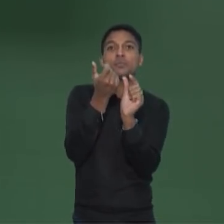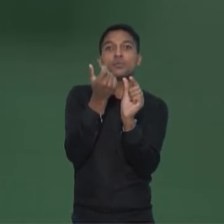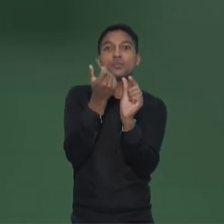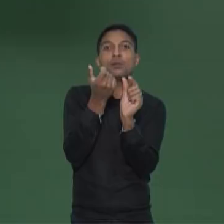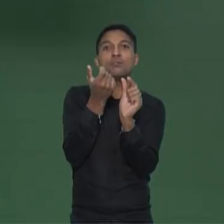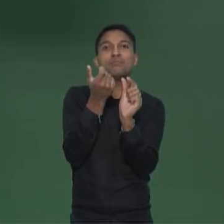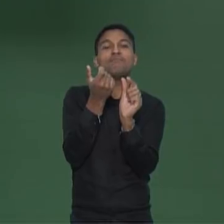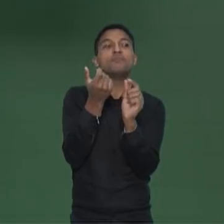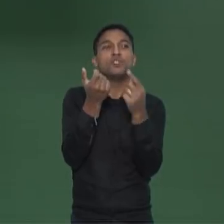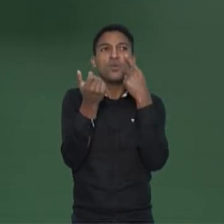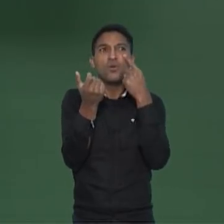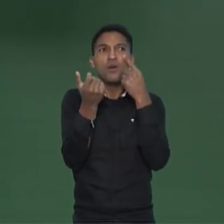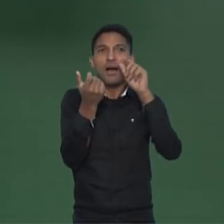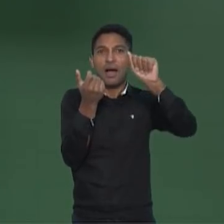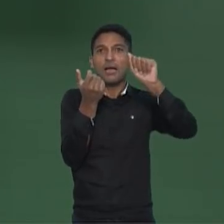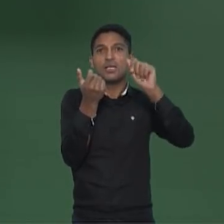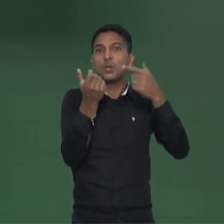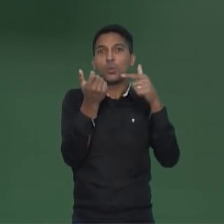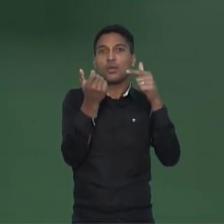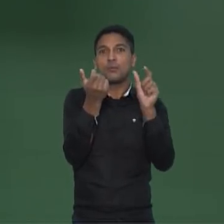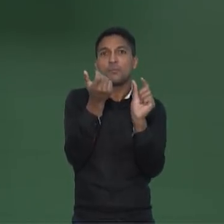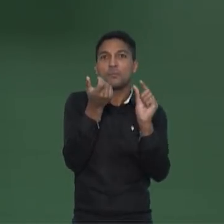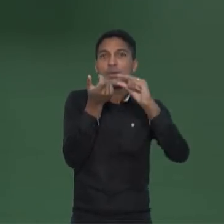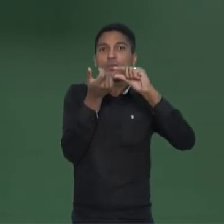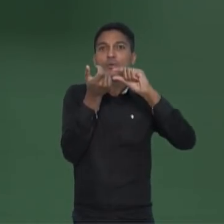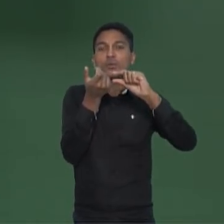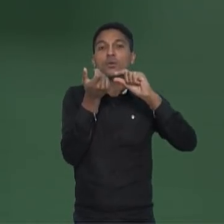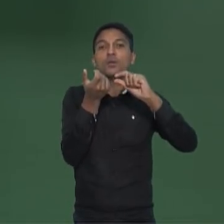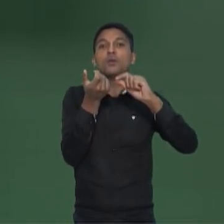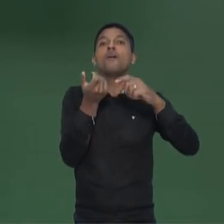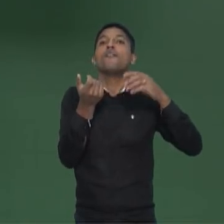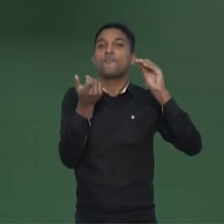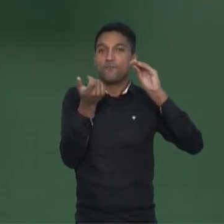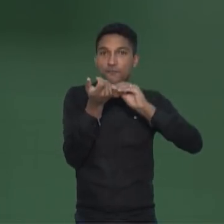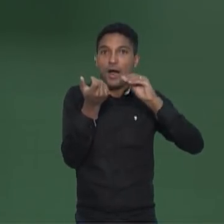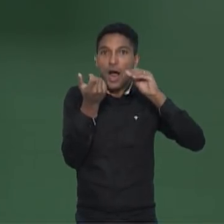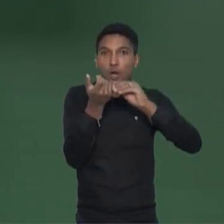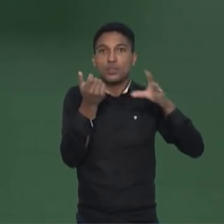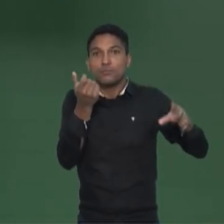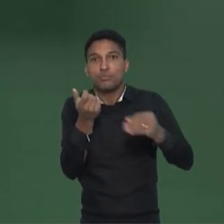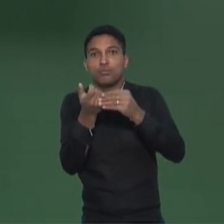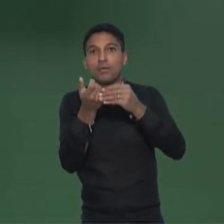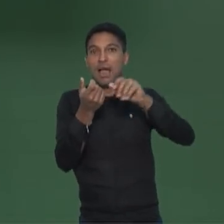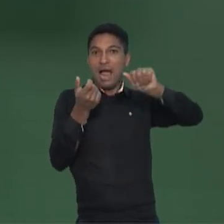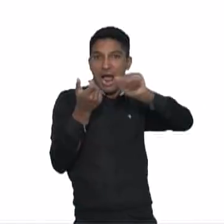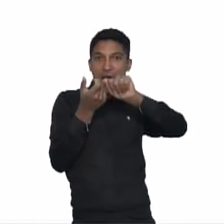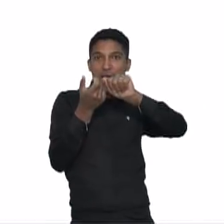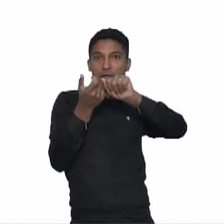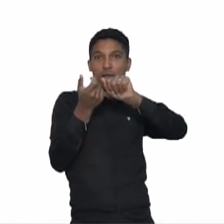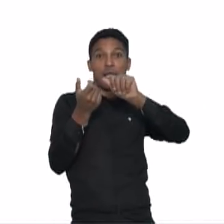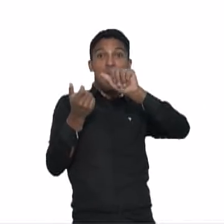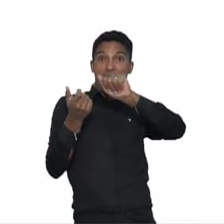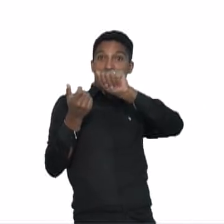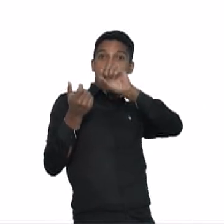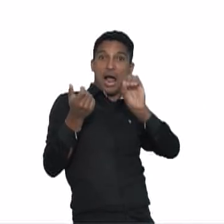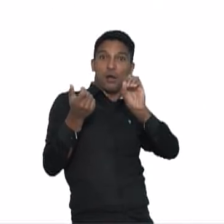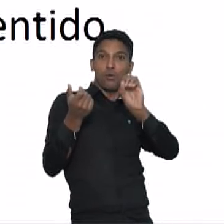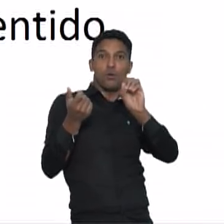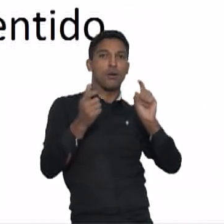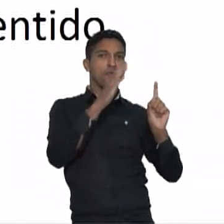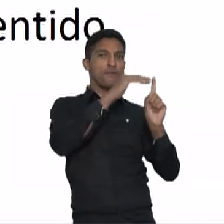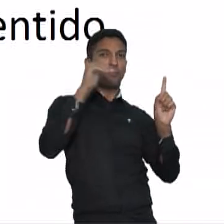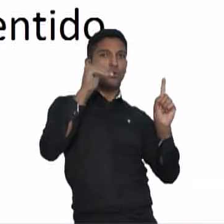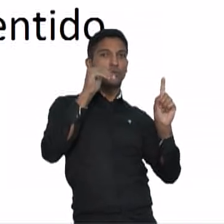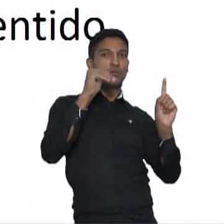Ele exige um objeto indireto. Faltou a preposição a, ao sucesso,